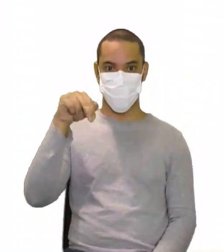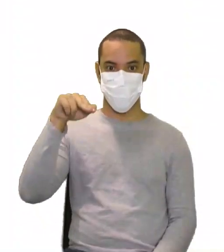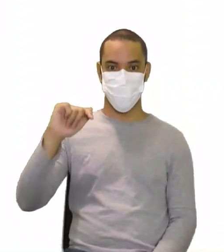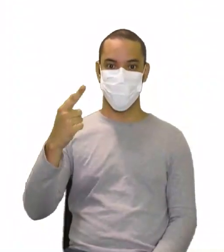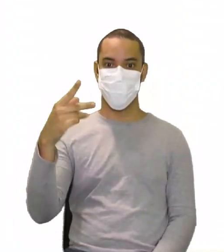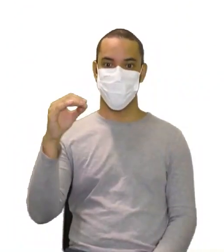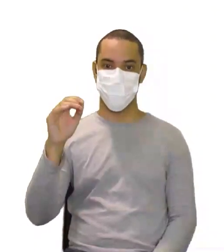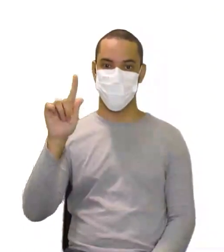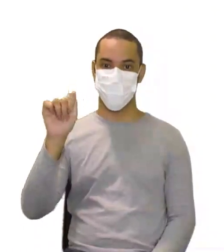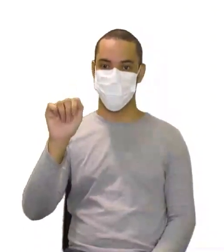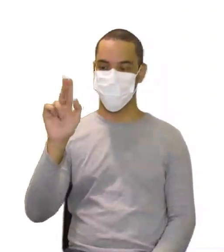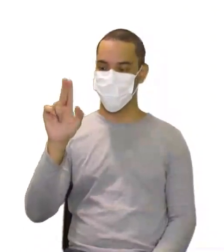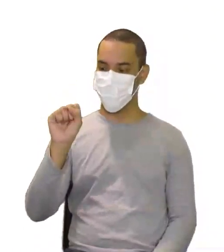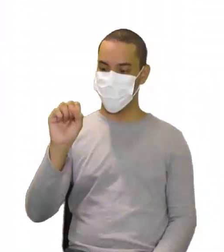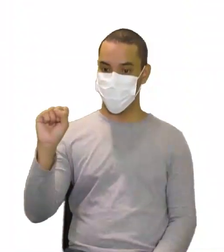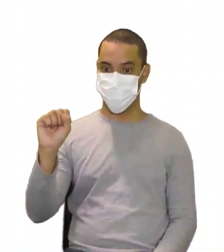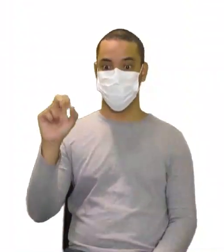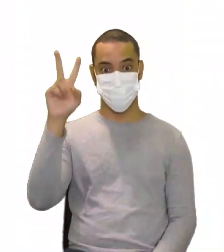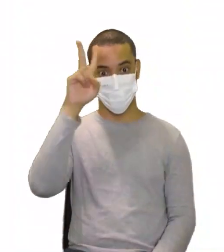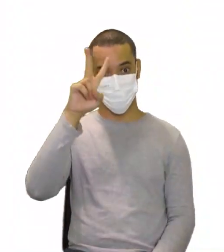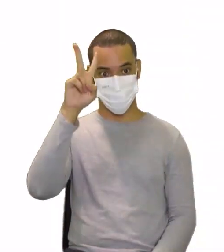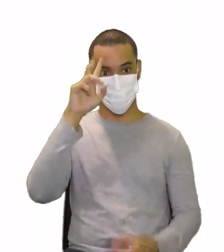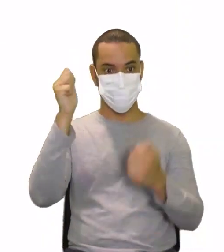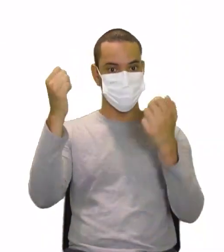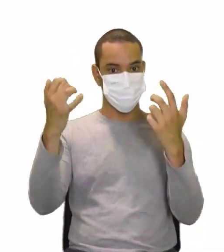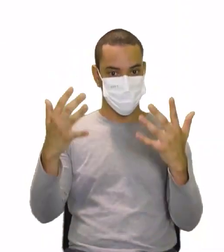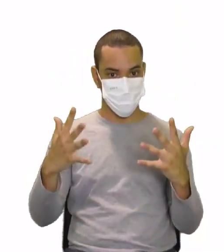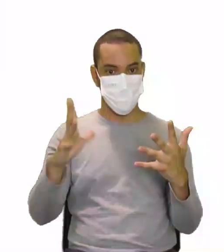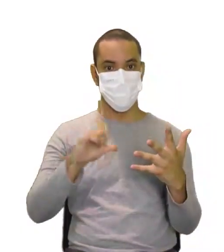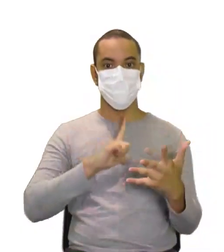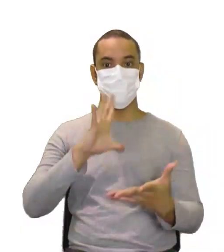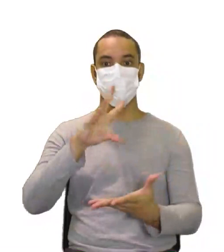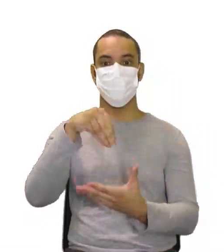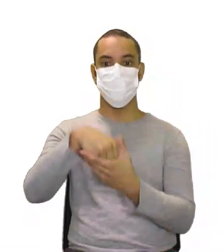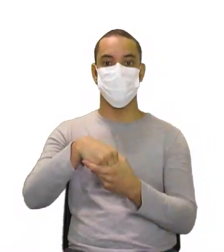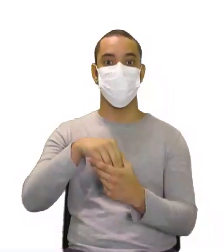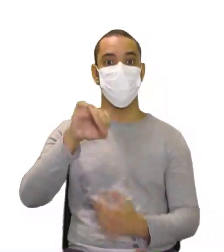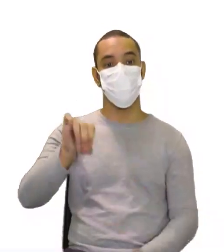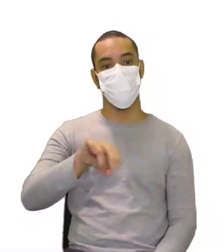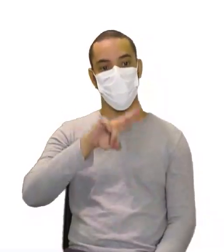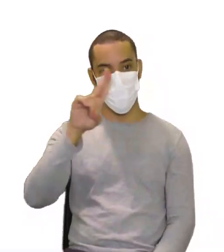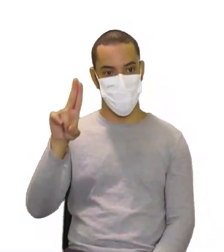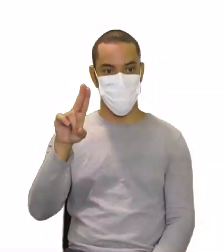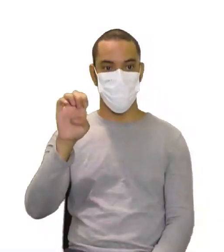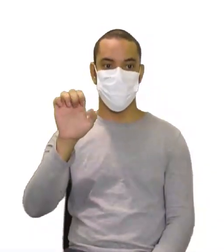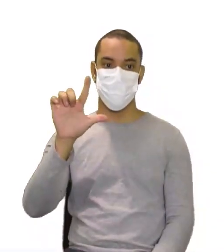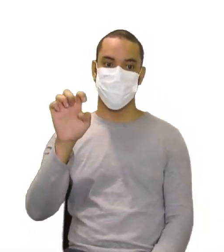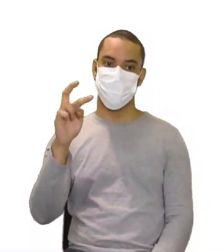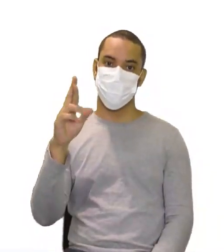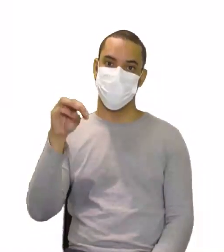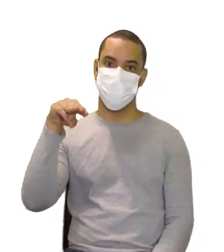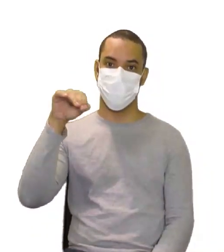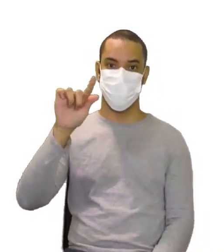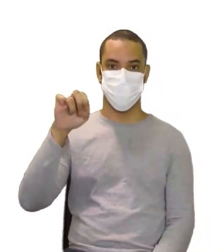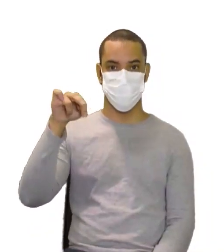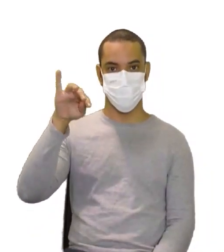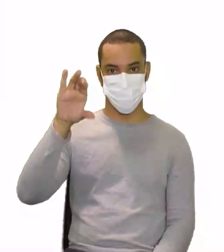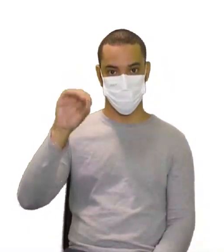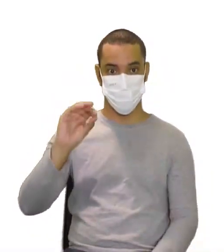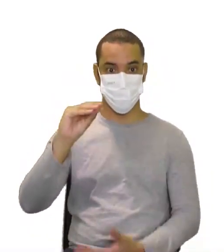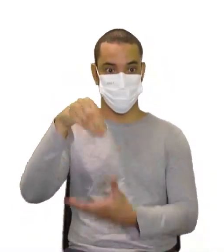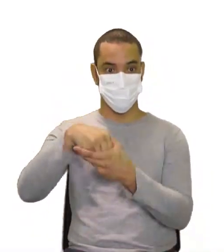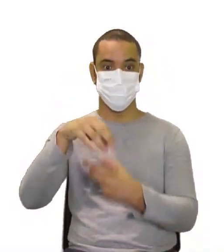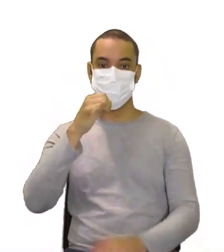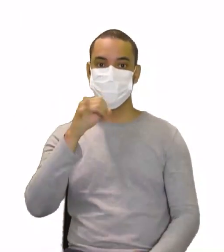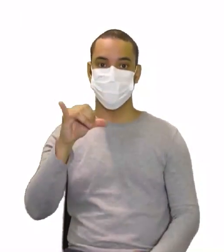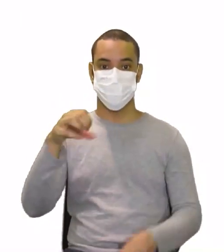interessante a montagem dele, né? Um canhão de Gauss ou canhão eletromagnético que usa, né, essa parte de